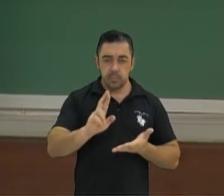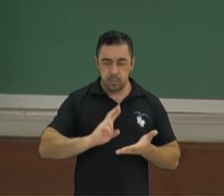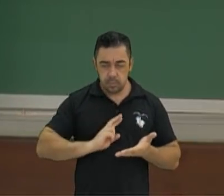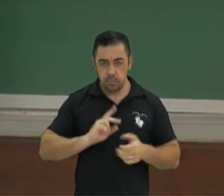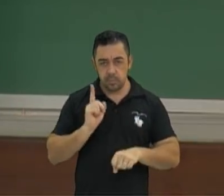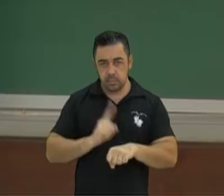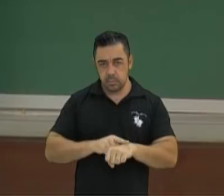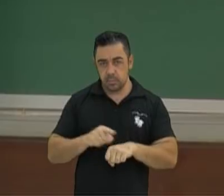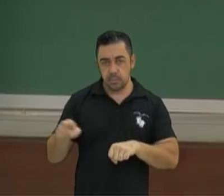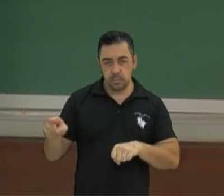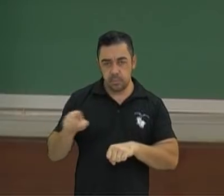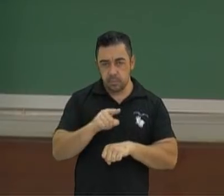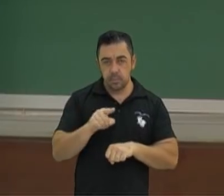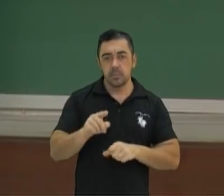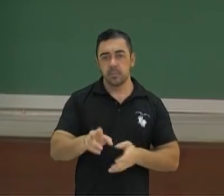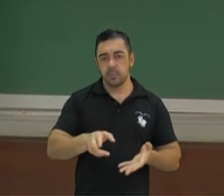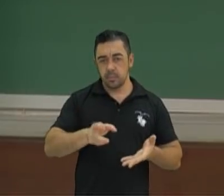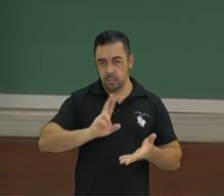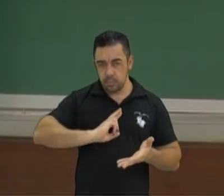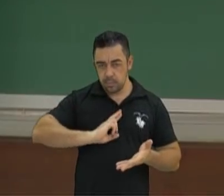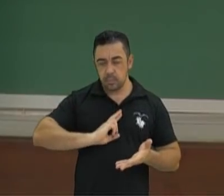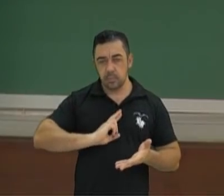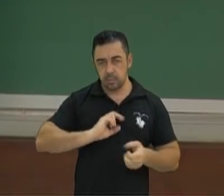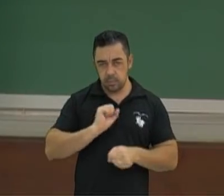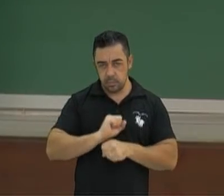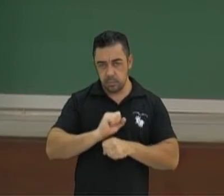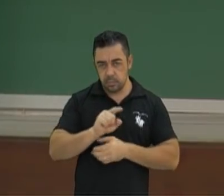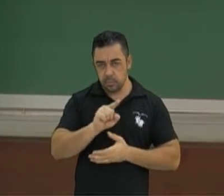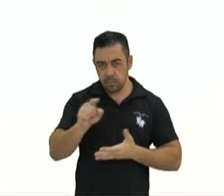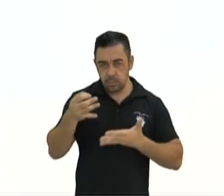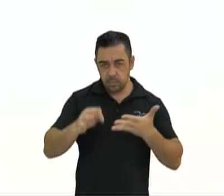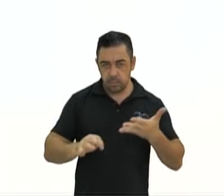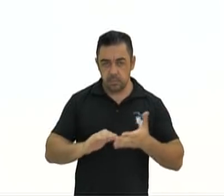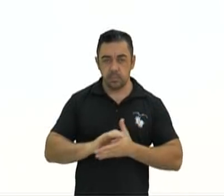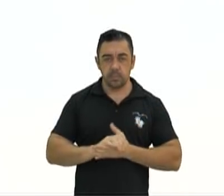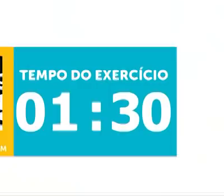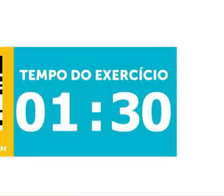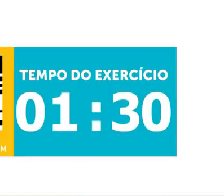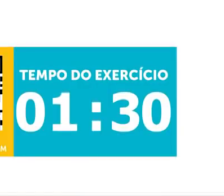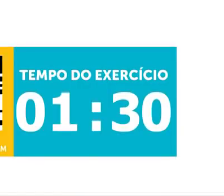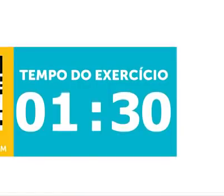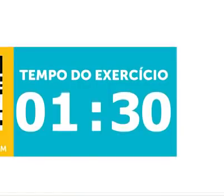dar um tempinho para você resolver esse exercício e a professora já volta.